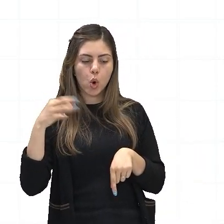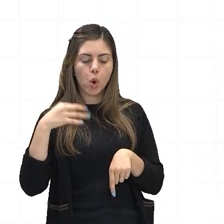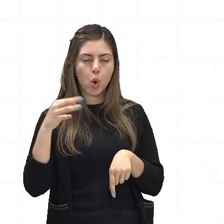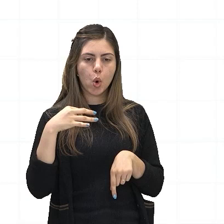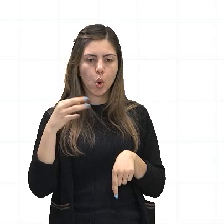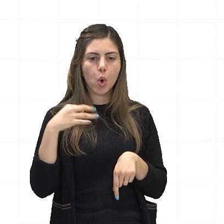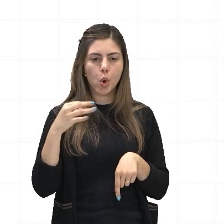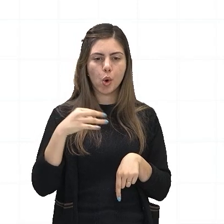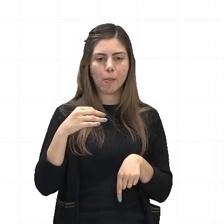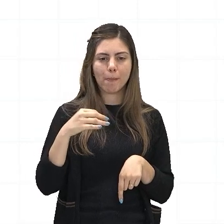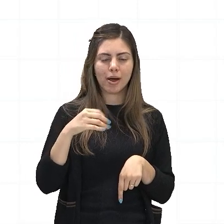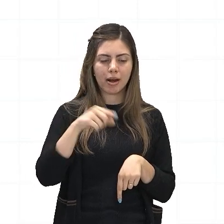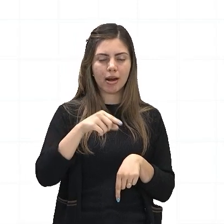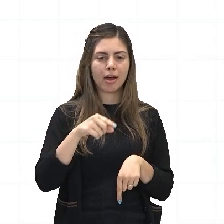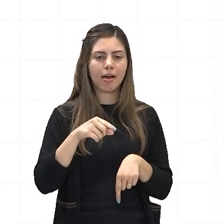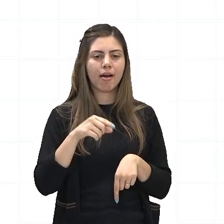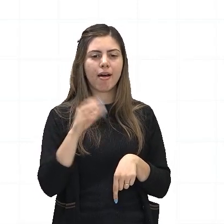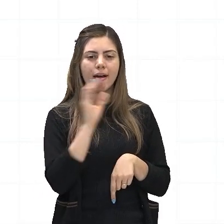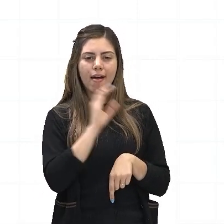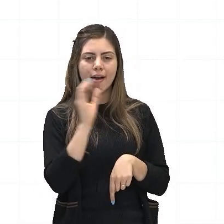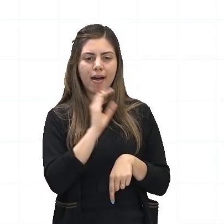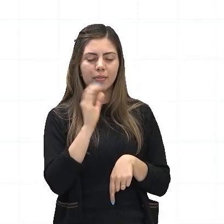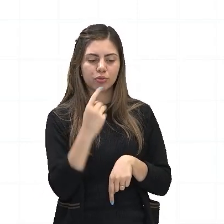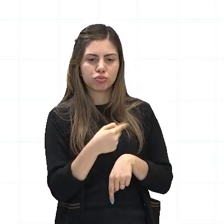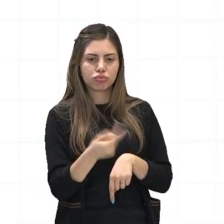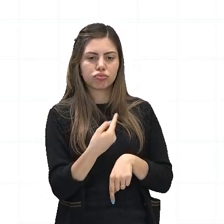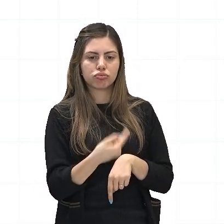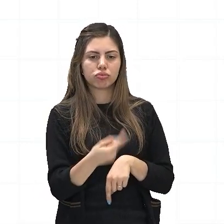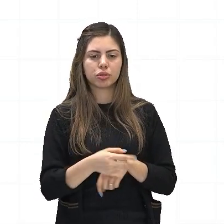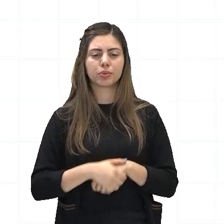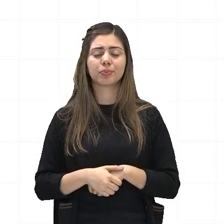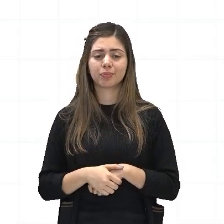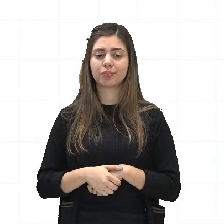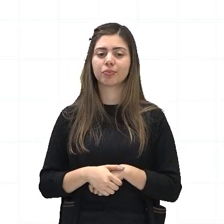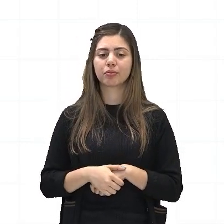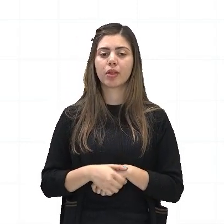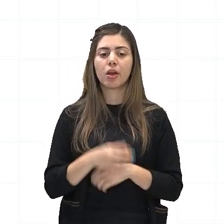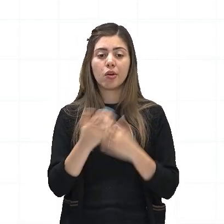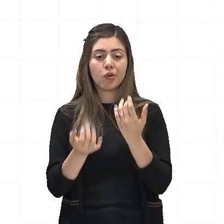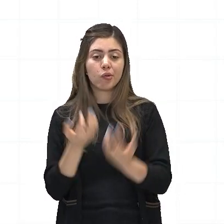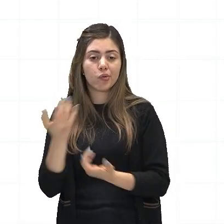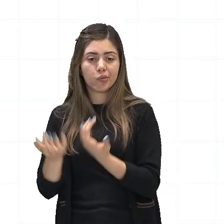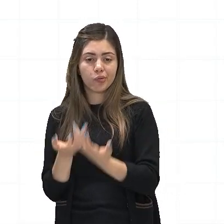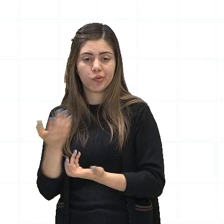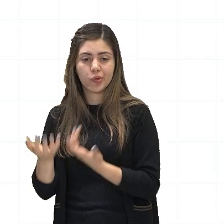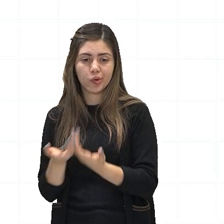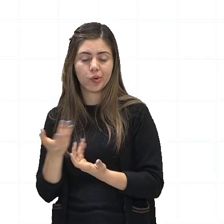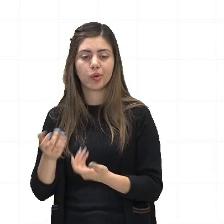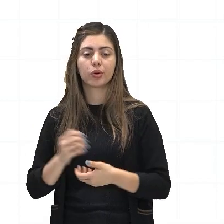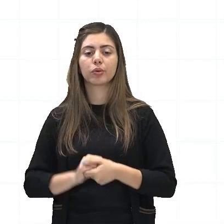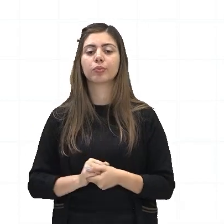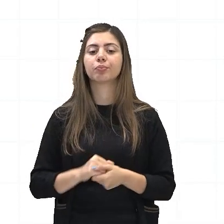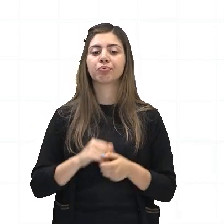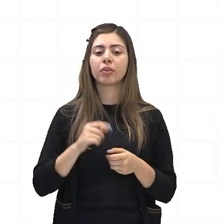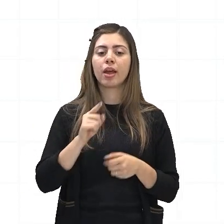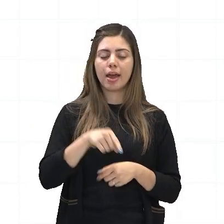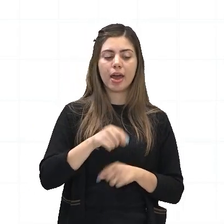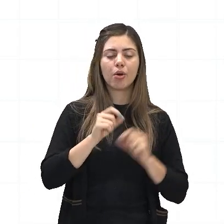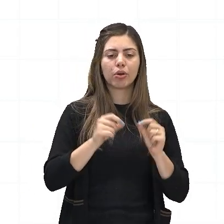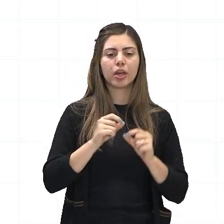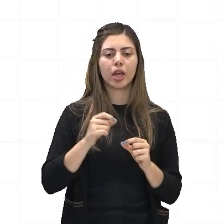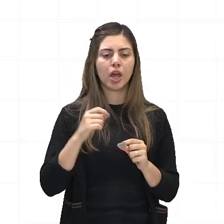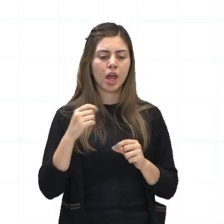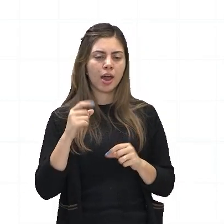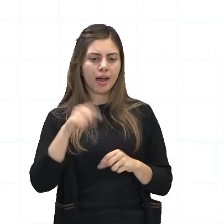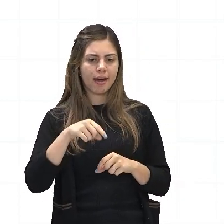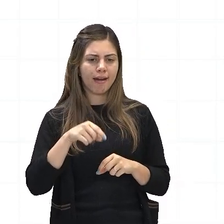secar, melhor colocar num varal, né? Que não vai consumir energia. Forno elétrico 2.000 também, máquina de lavar louça, melhor usar o sabão